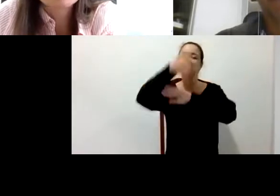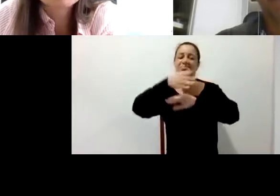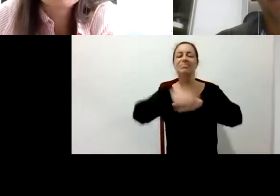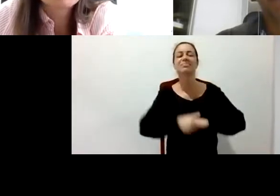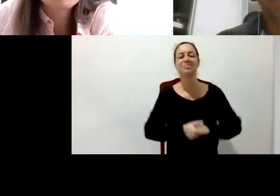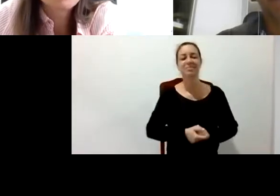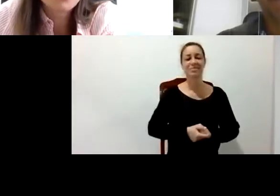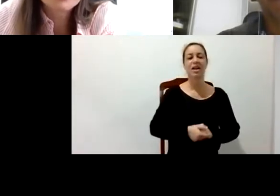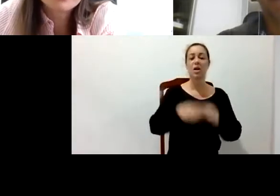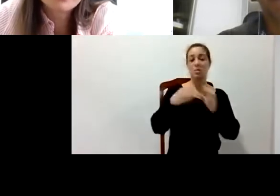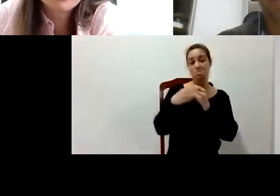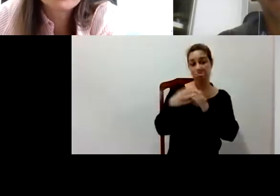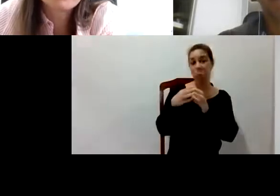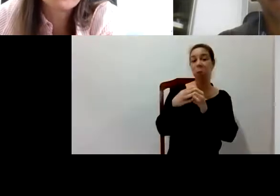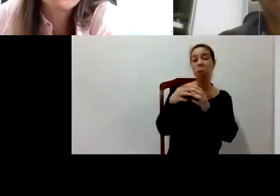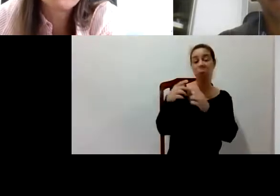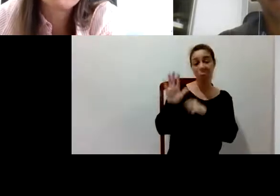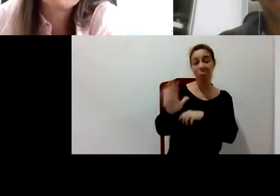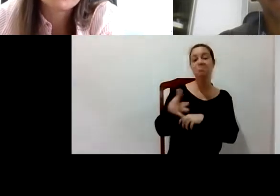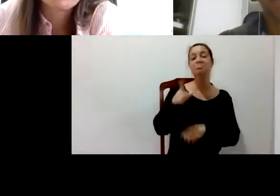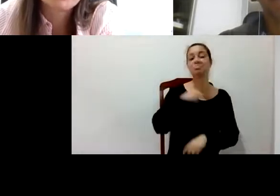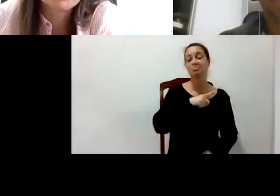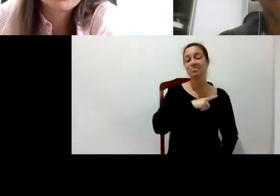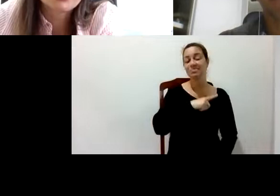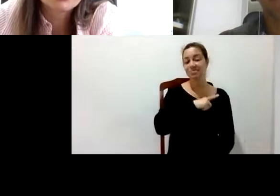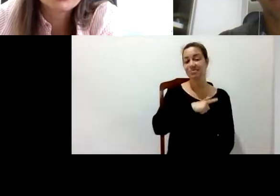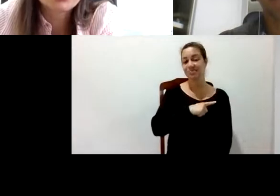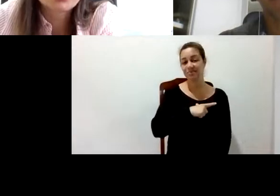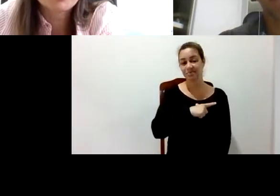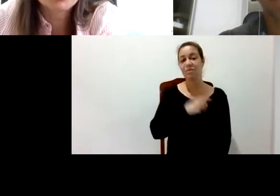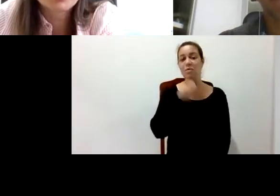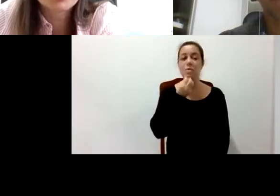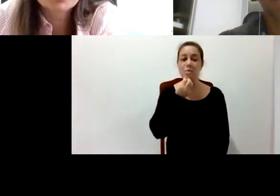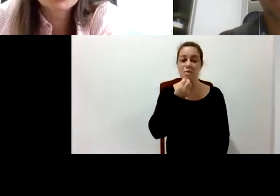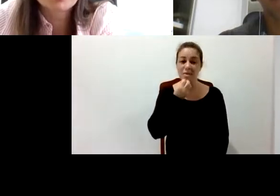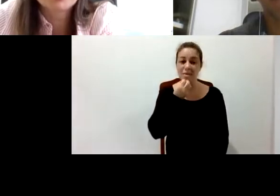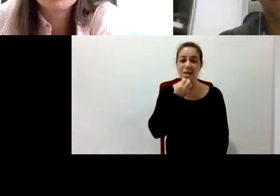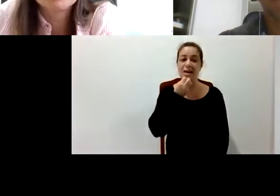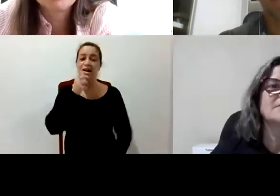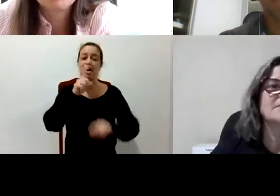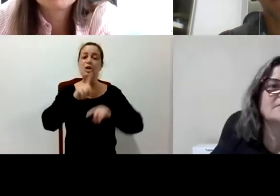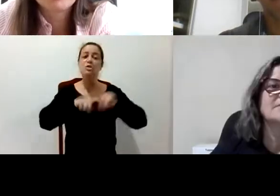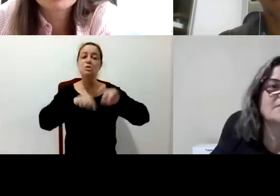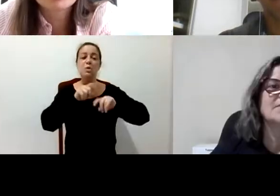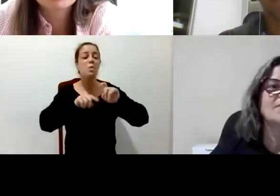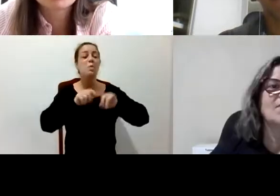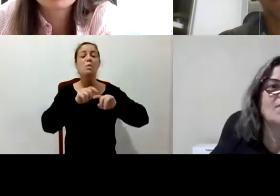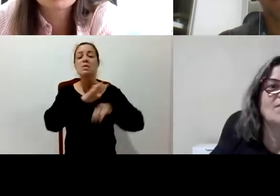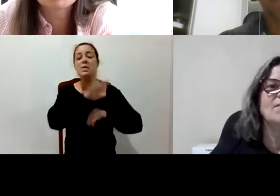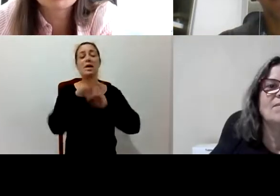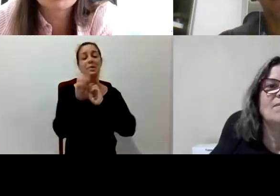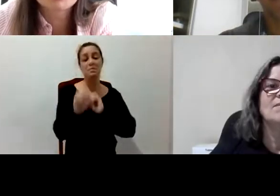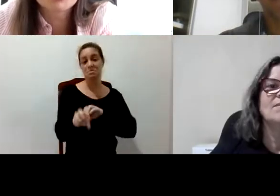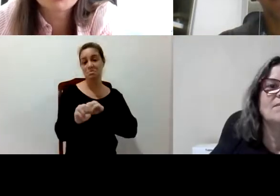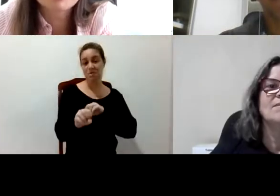Essa turma aqui já teve muita, muita oportunidade de assistir sobre produto educacional, né? Nossa, tudo